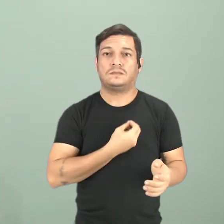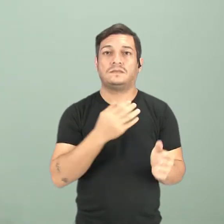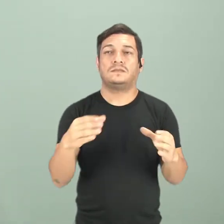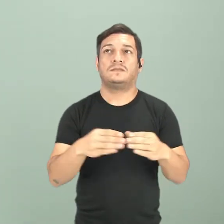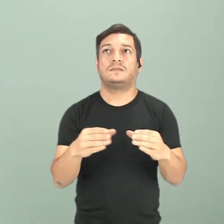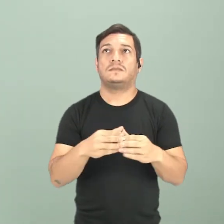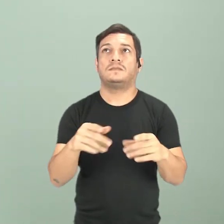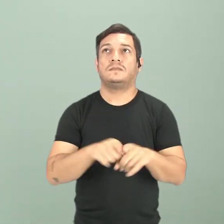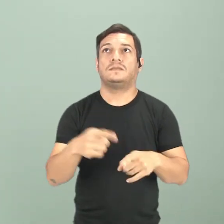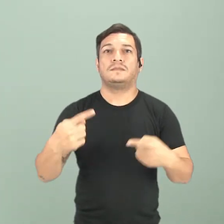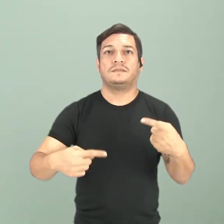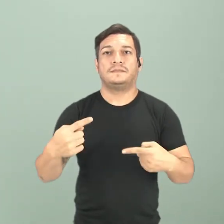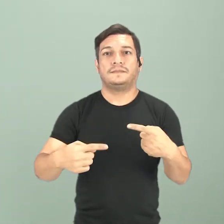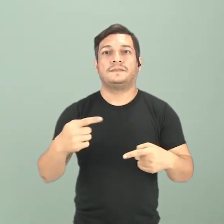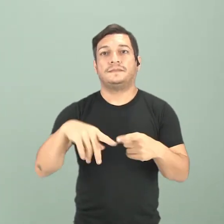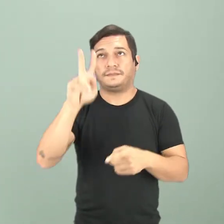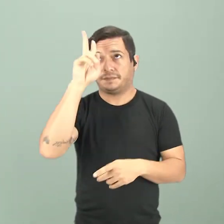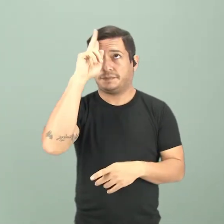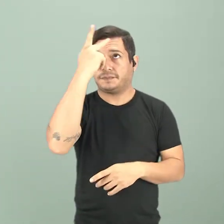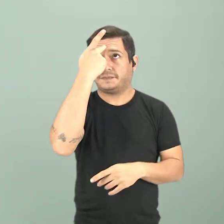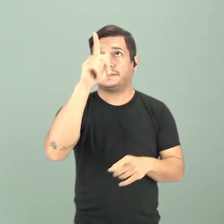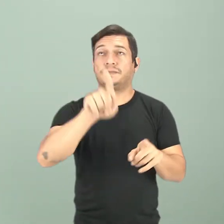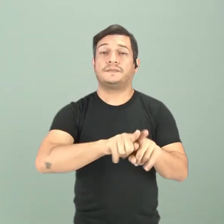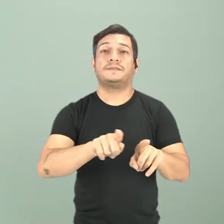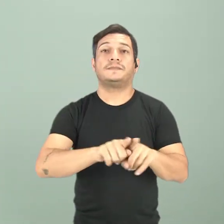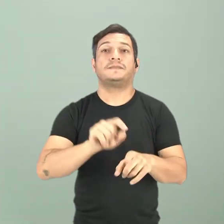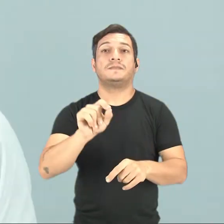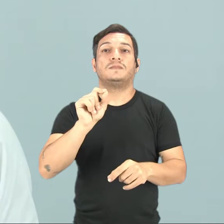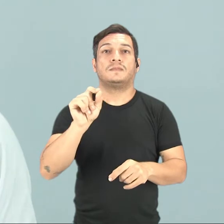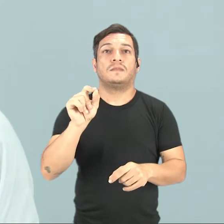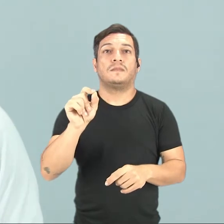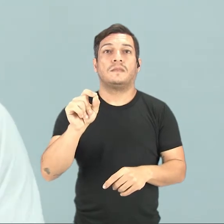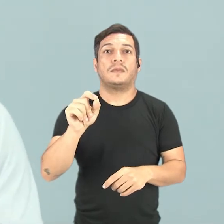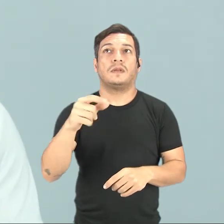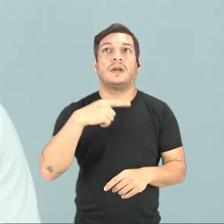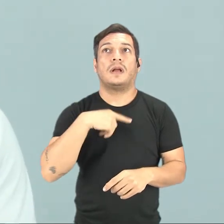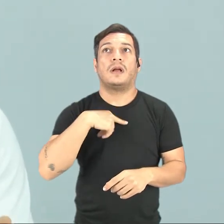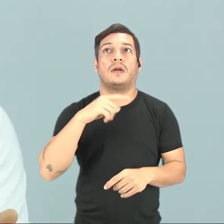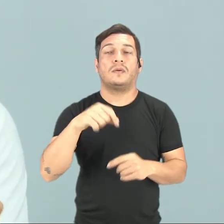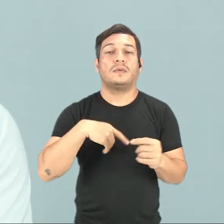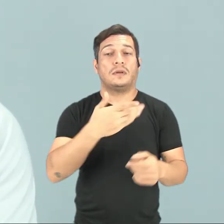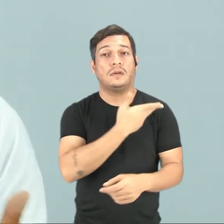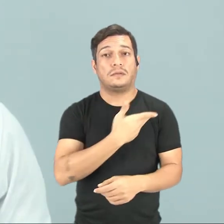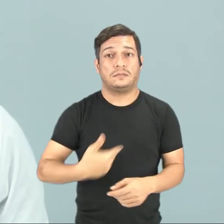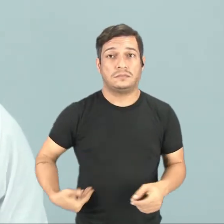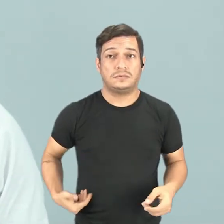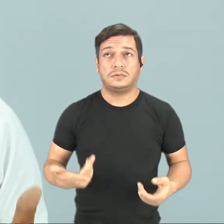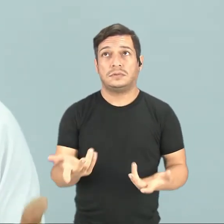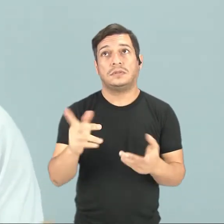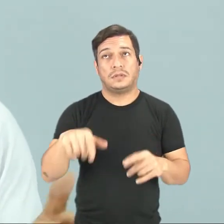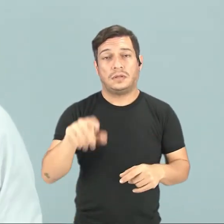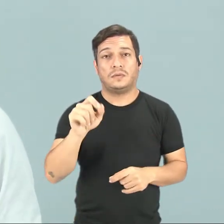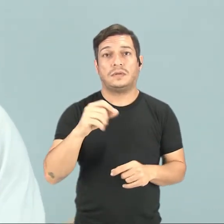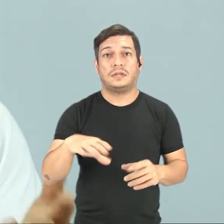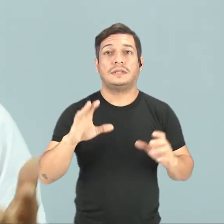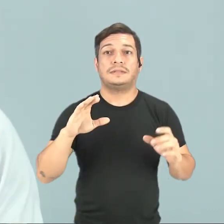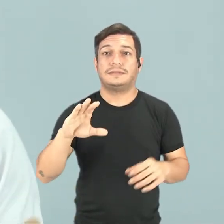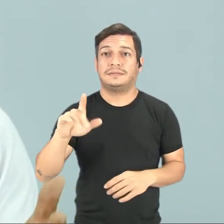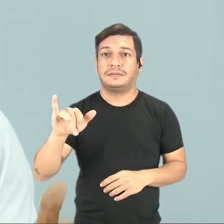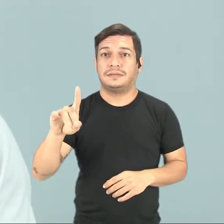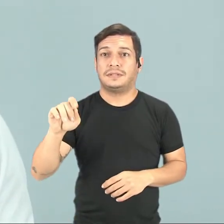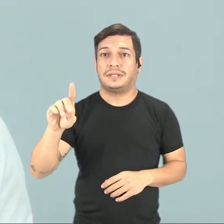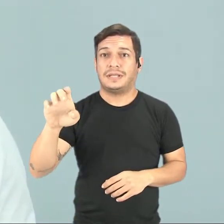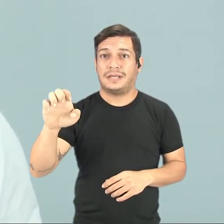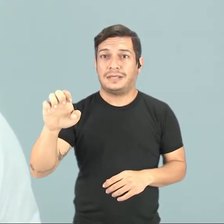decisões concernentes ao erário e ao fundo público. Então, é isso que é cidade, é isso que é